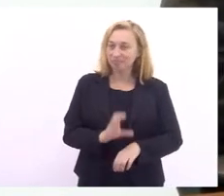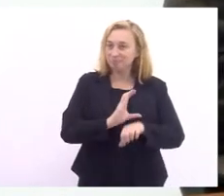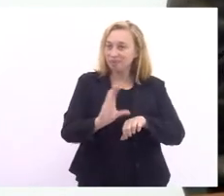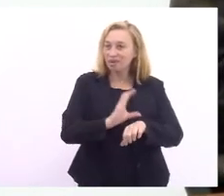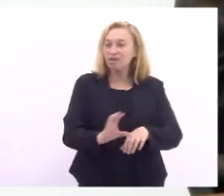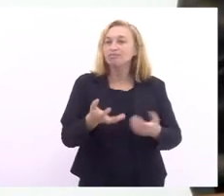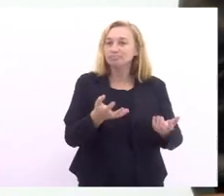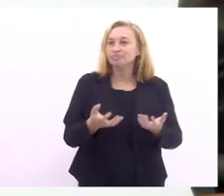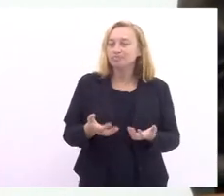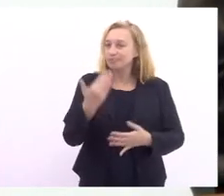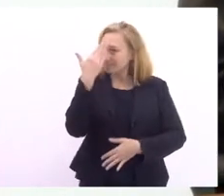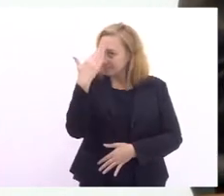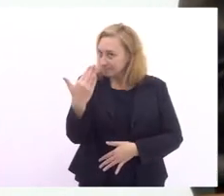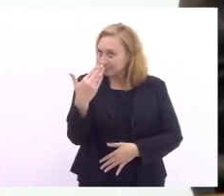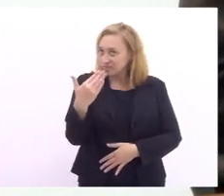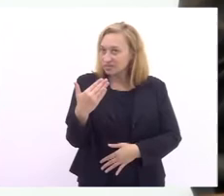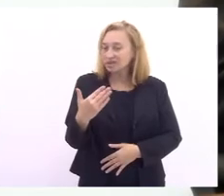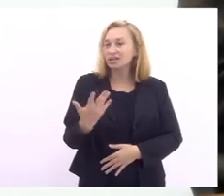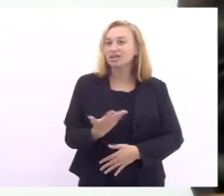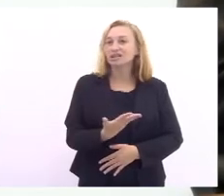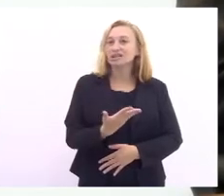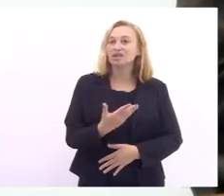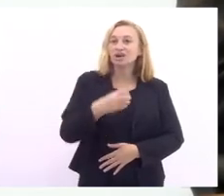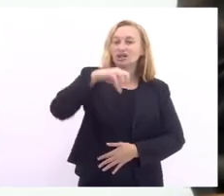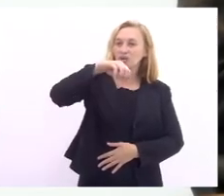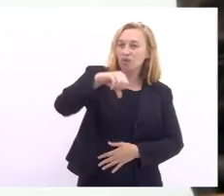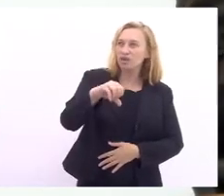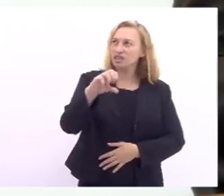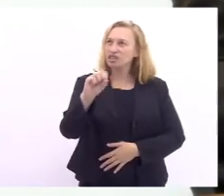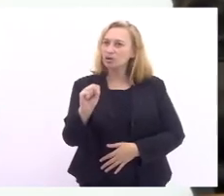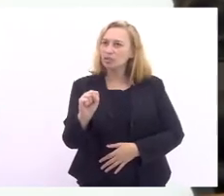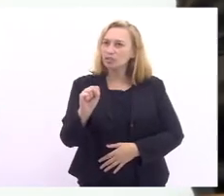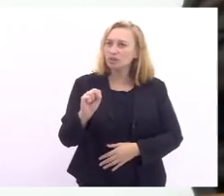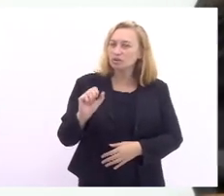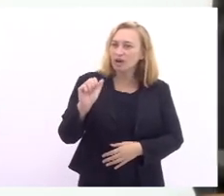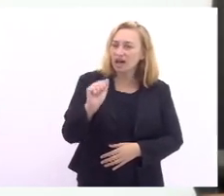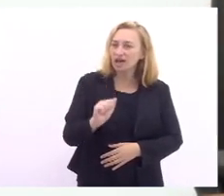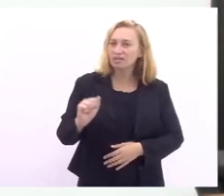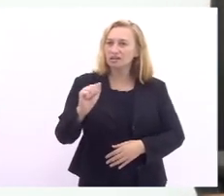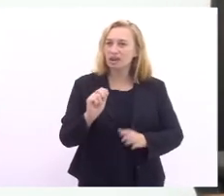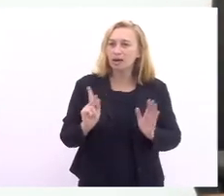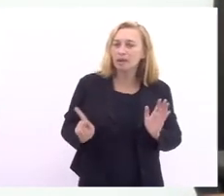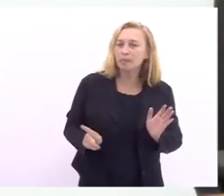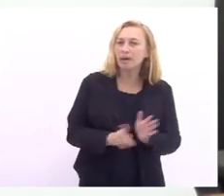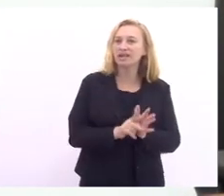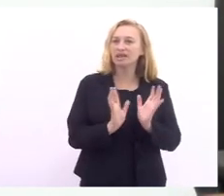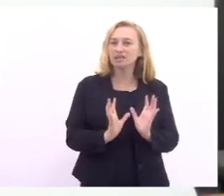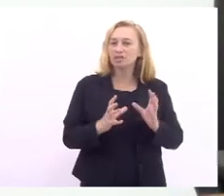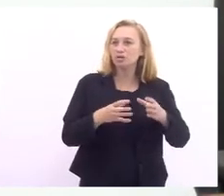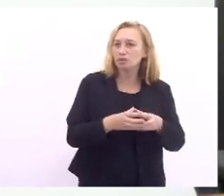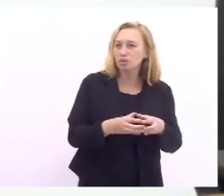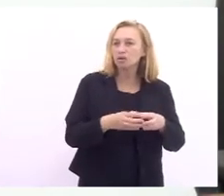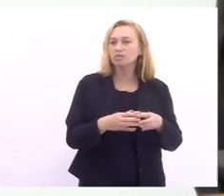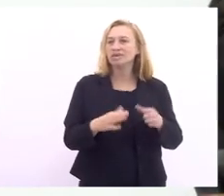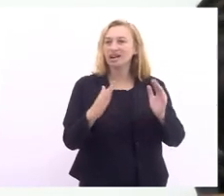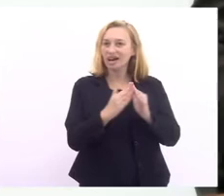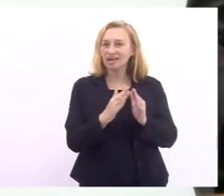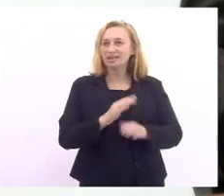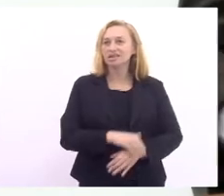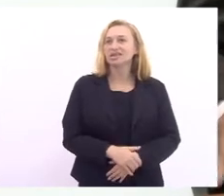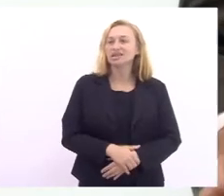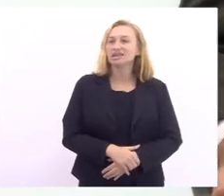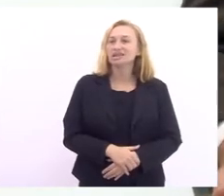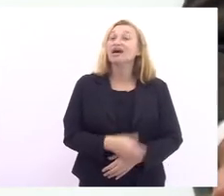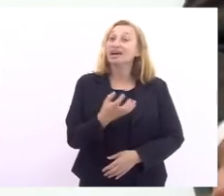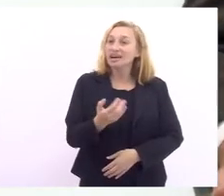eu quero agradecer os nossos 98 associados que fazem parte do corpo de Associados da casa